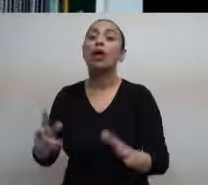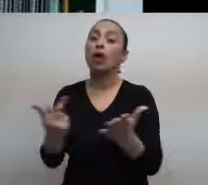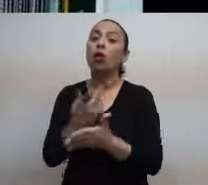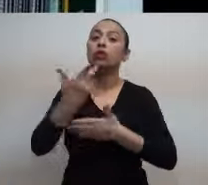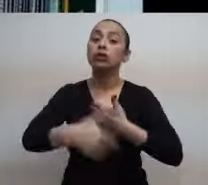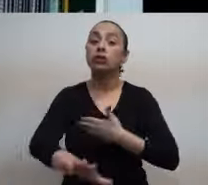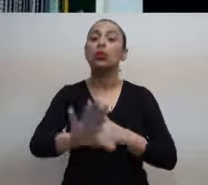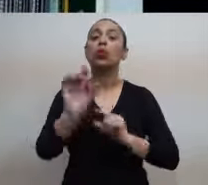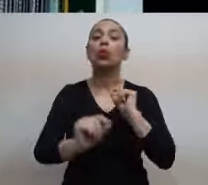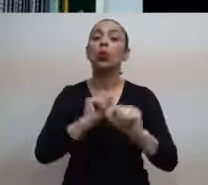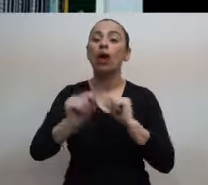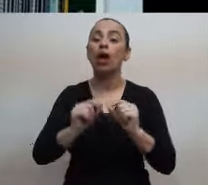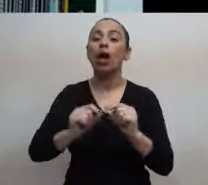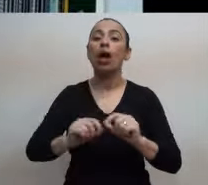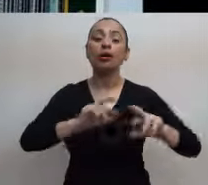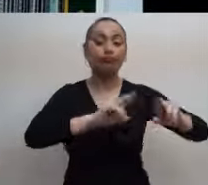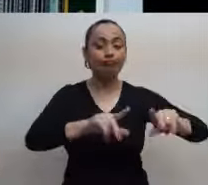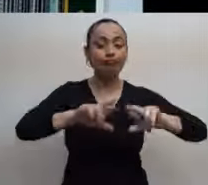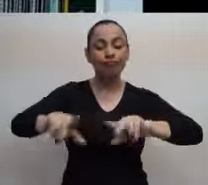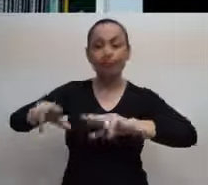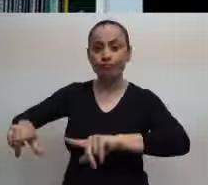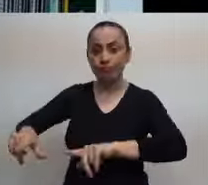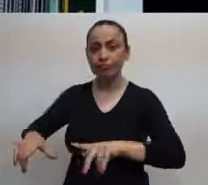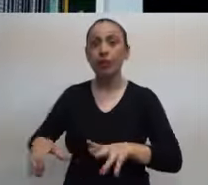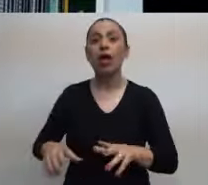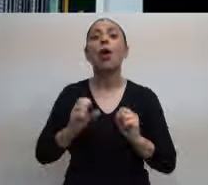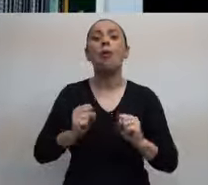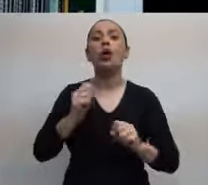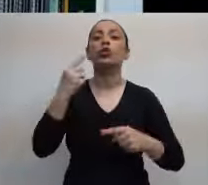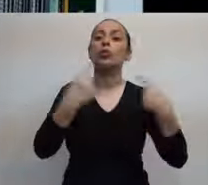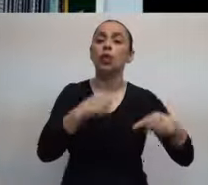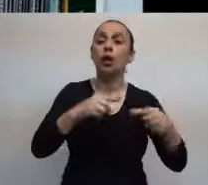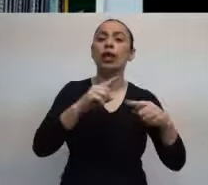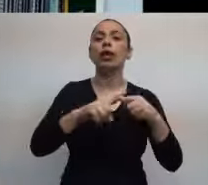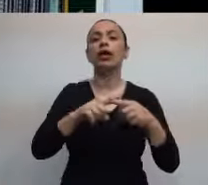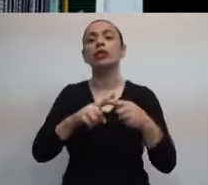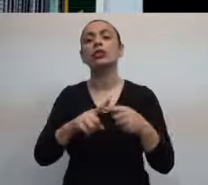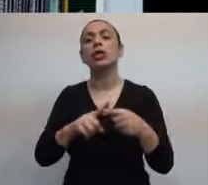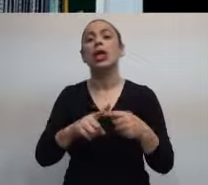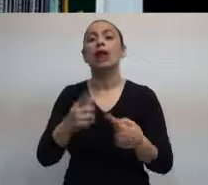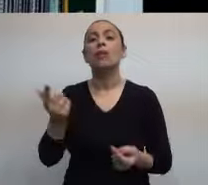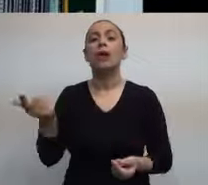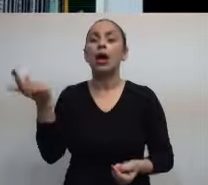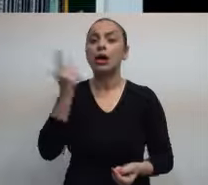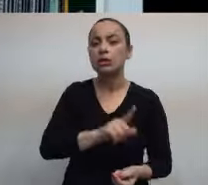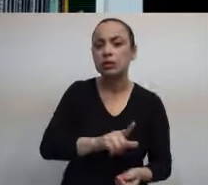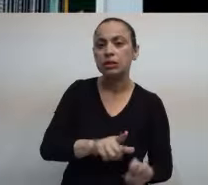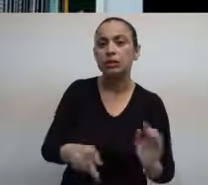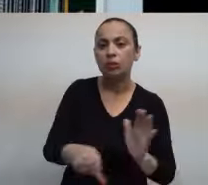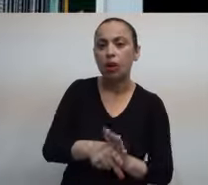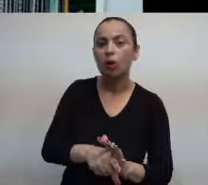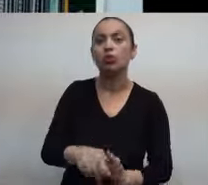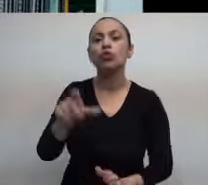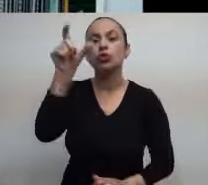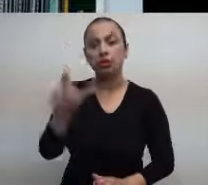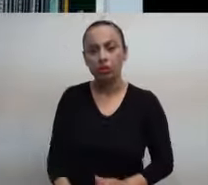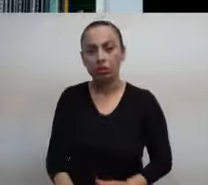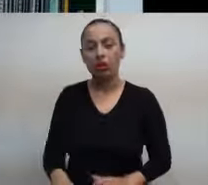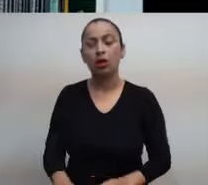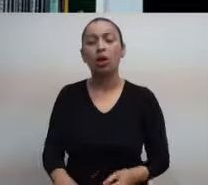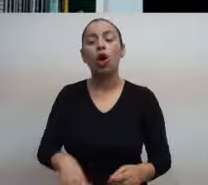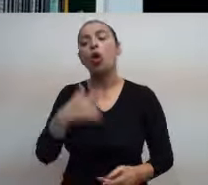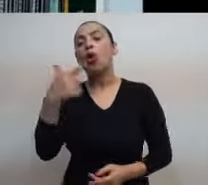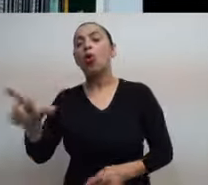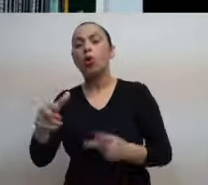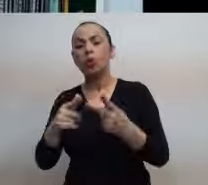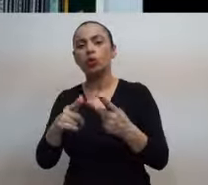E, consequentemente, a distinção pode passar a ser o nível de capacidade de aquisição dos indivíduos.